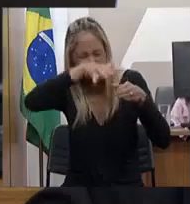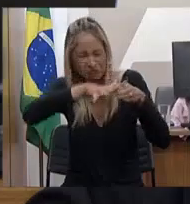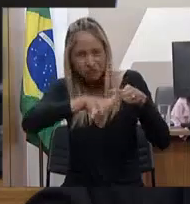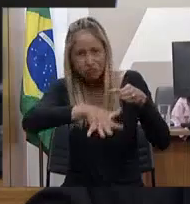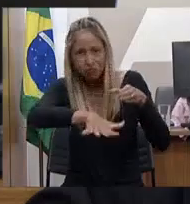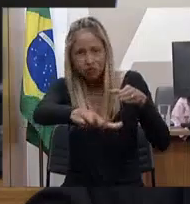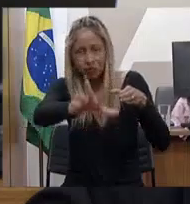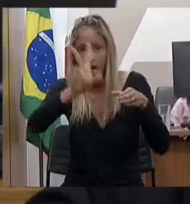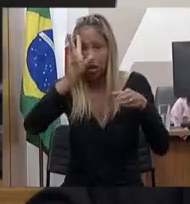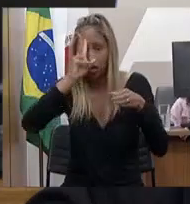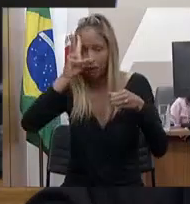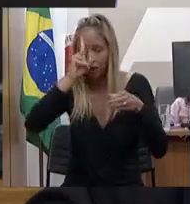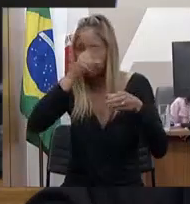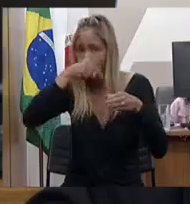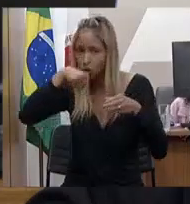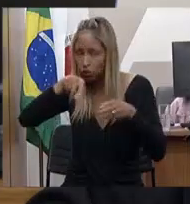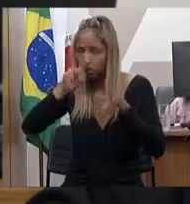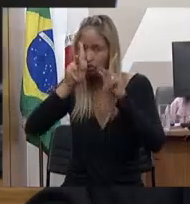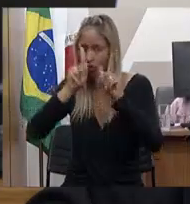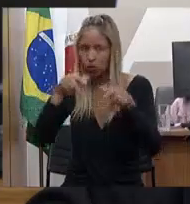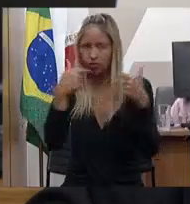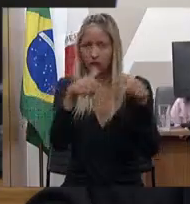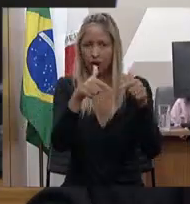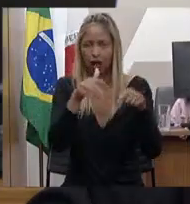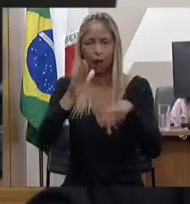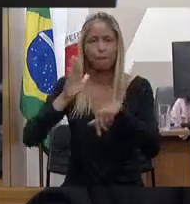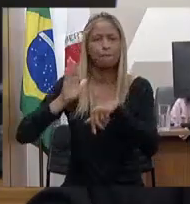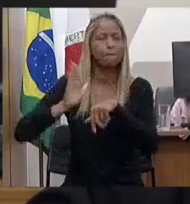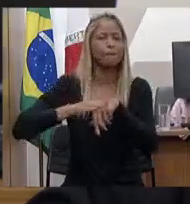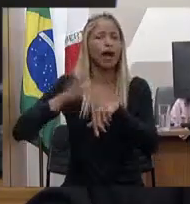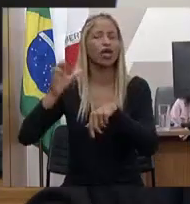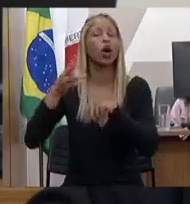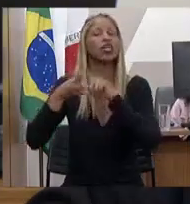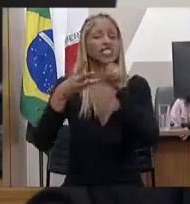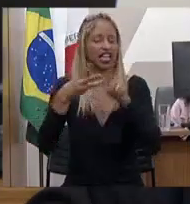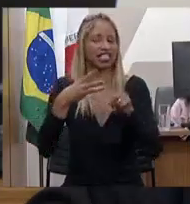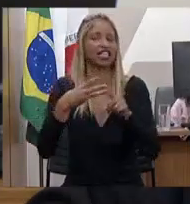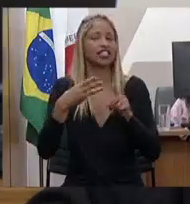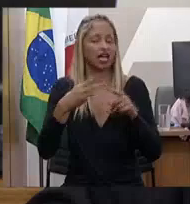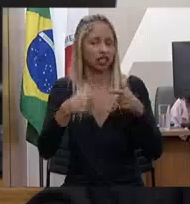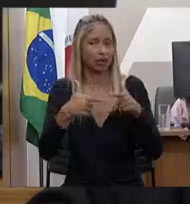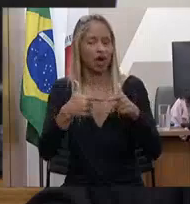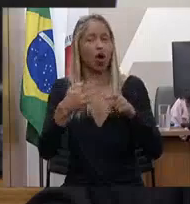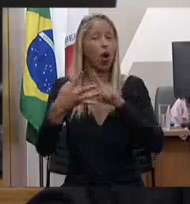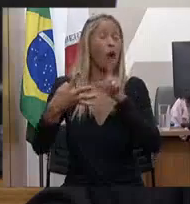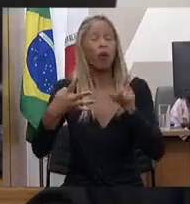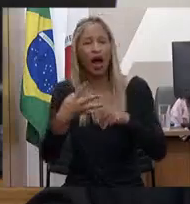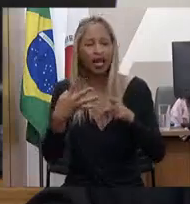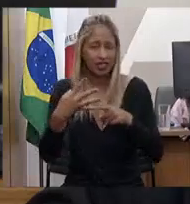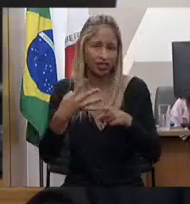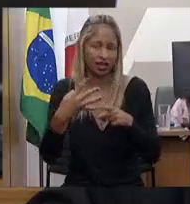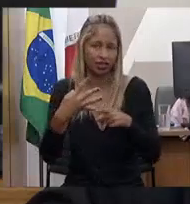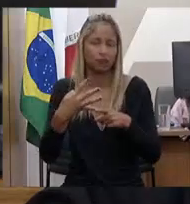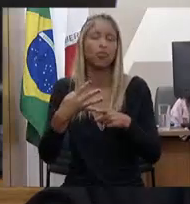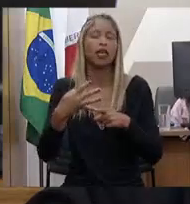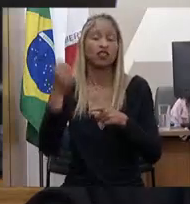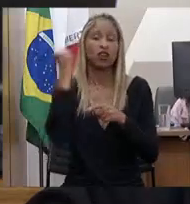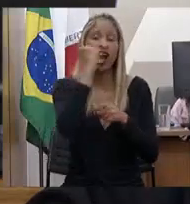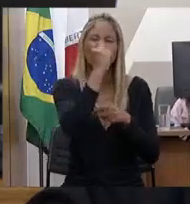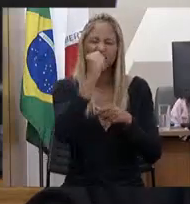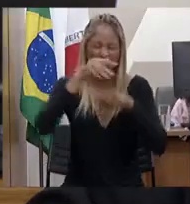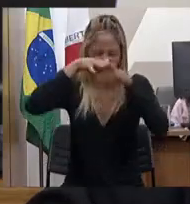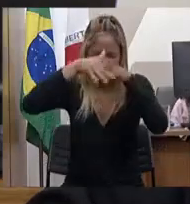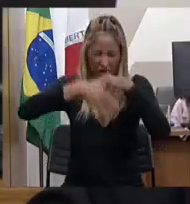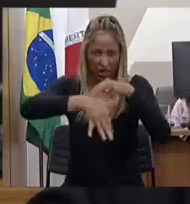lembremos de todos esses trabalhadores na sua maioria terceirizados ou quarteirizados que foram assassinados